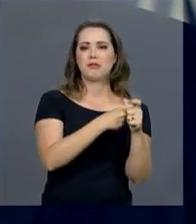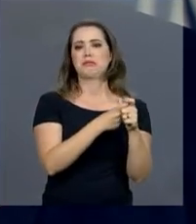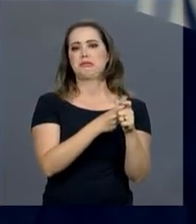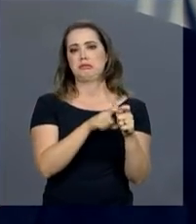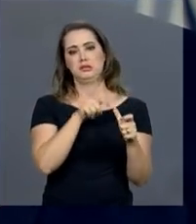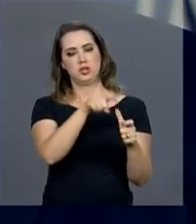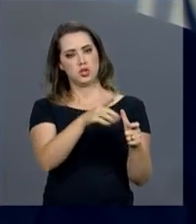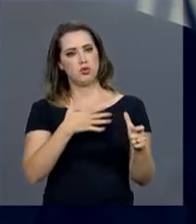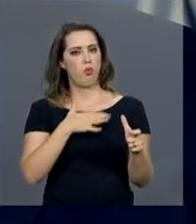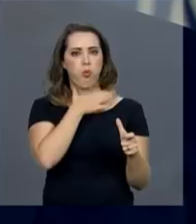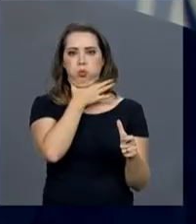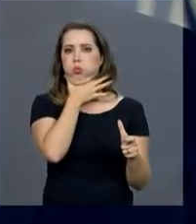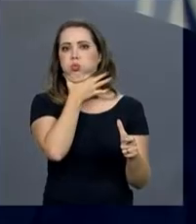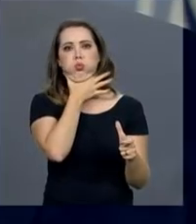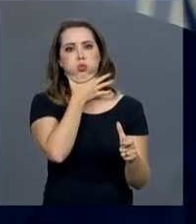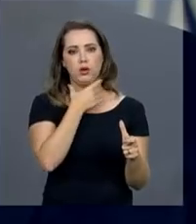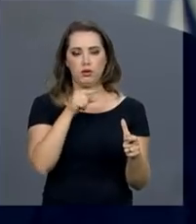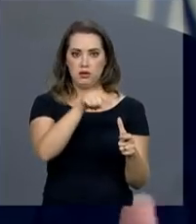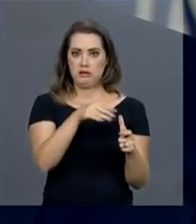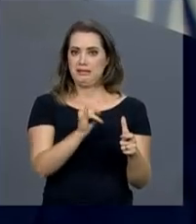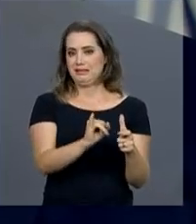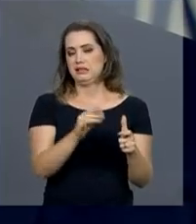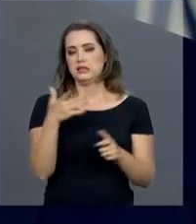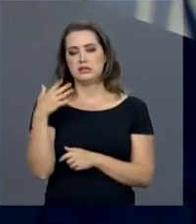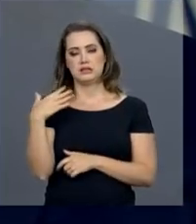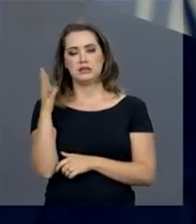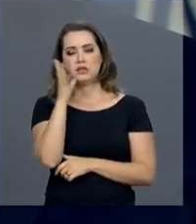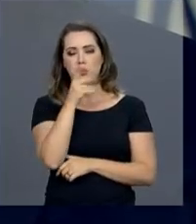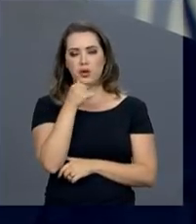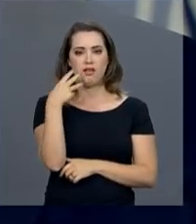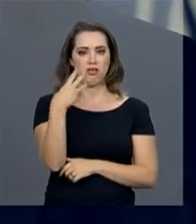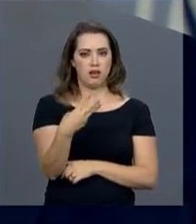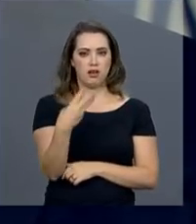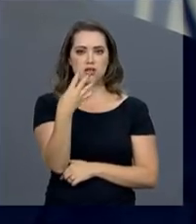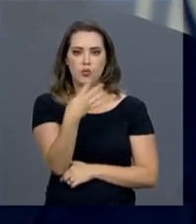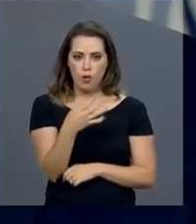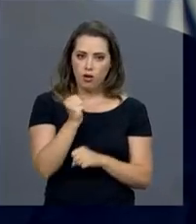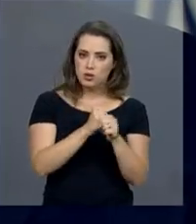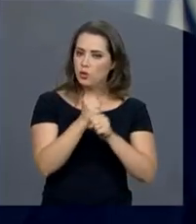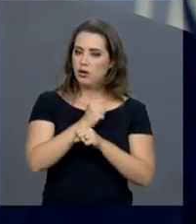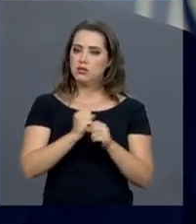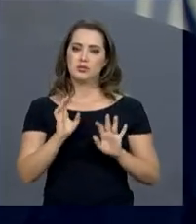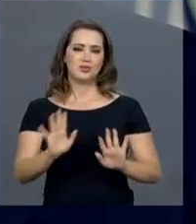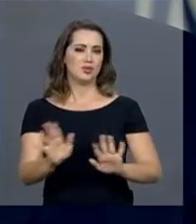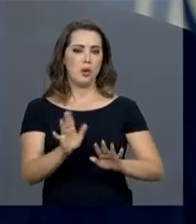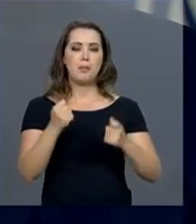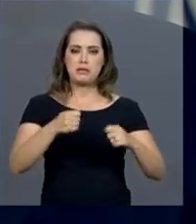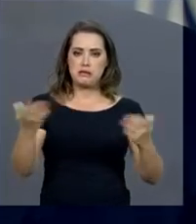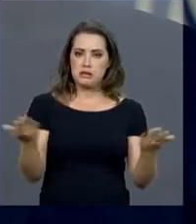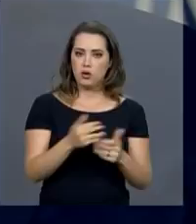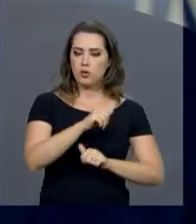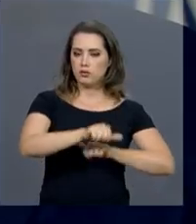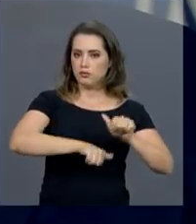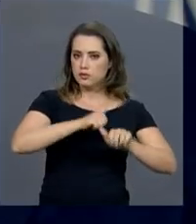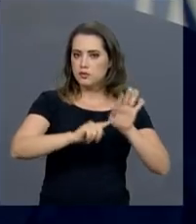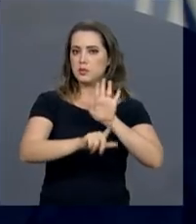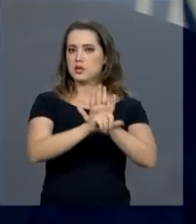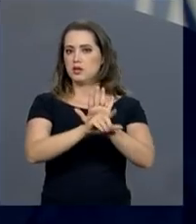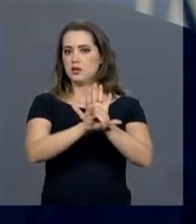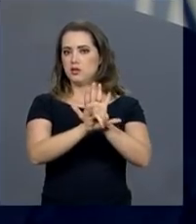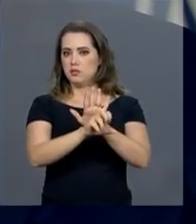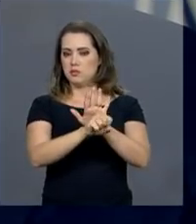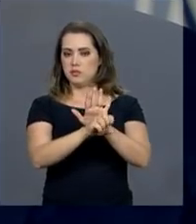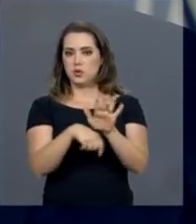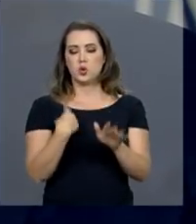fatores salariais se isso demorar mais três quatro anos então mais do que nunca em ponte a reforma previdenciária político disse aos